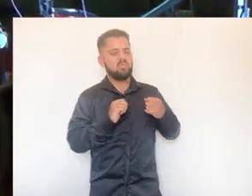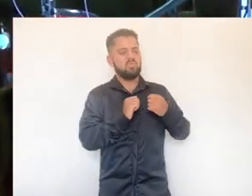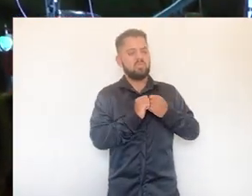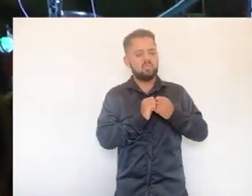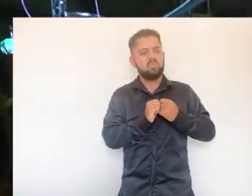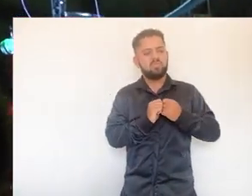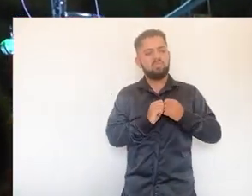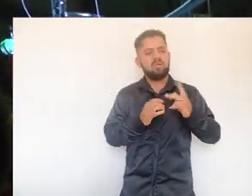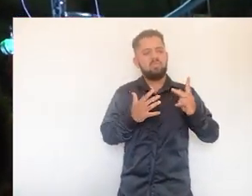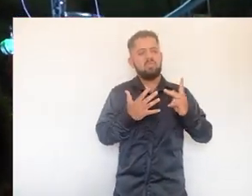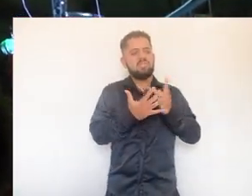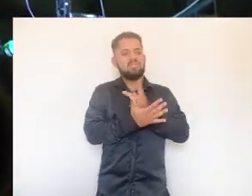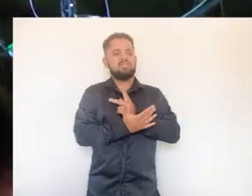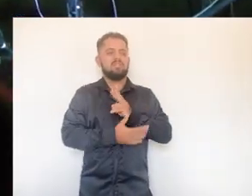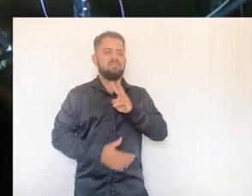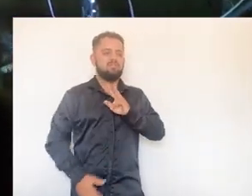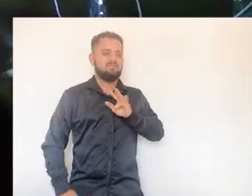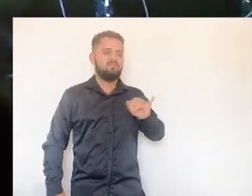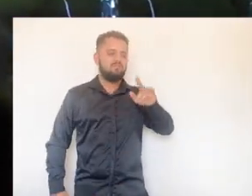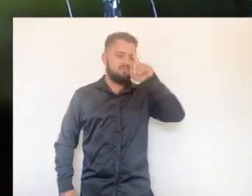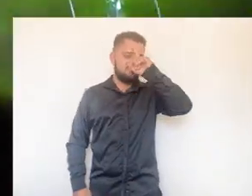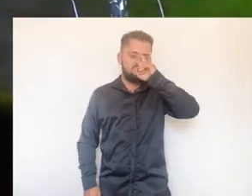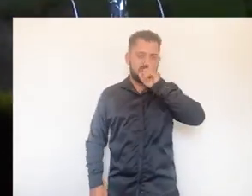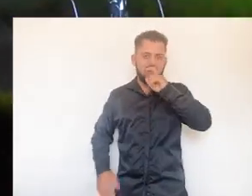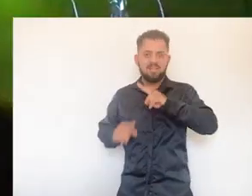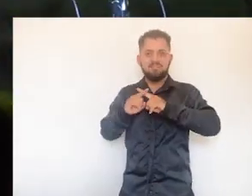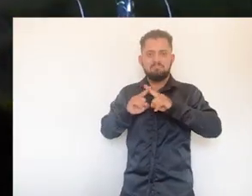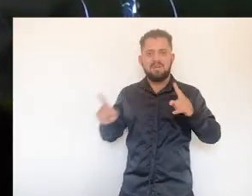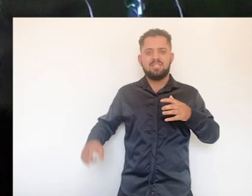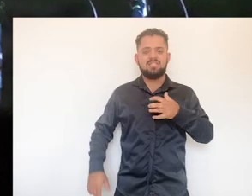dia, mas sinto falta da sua